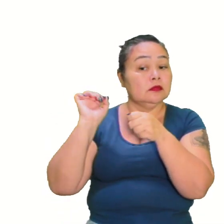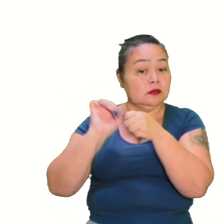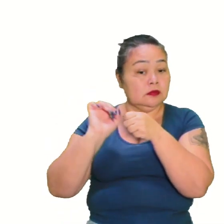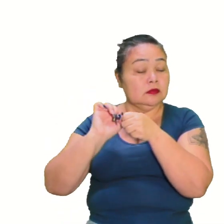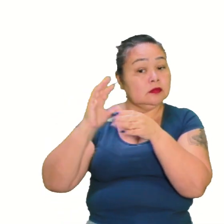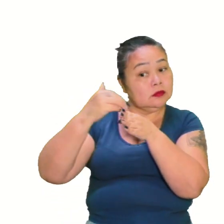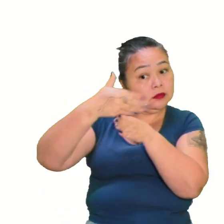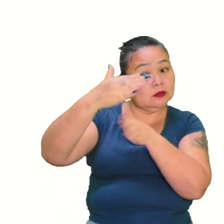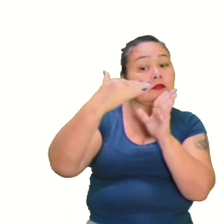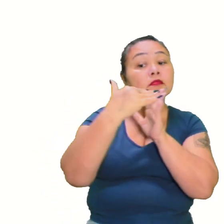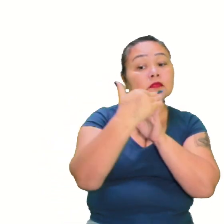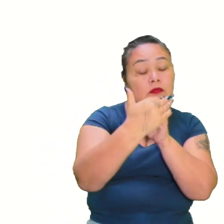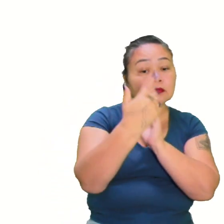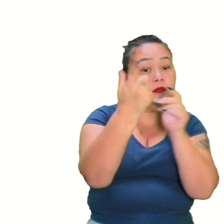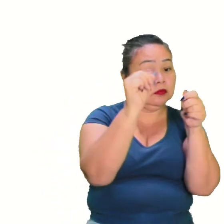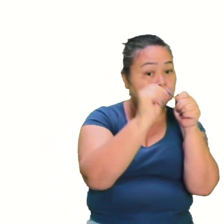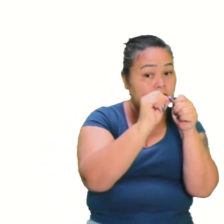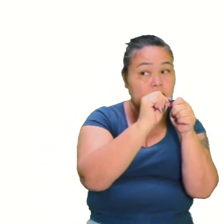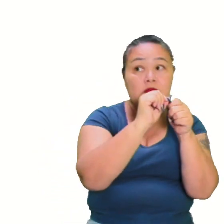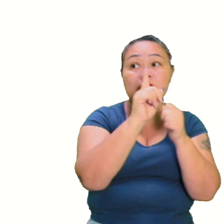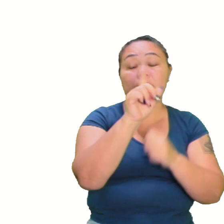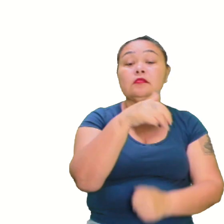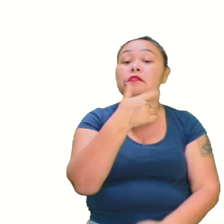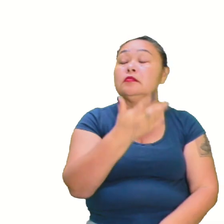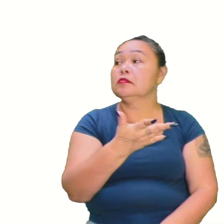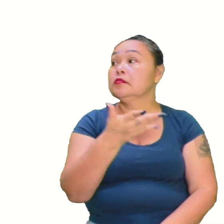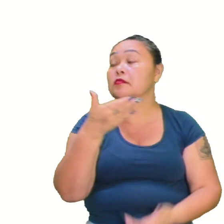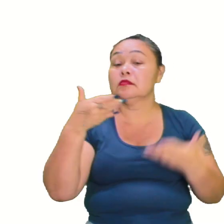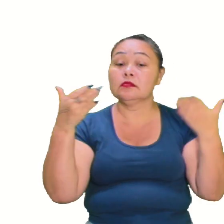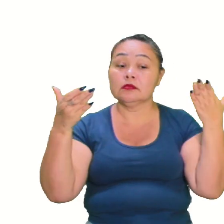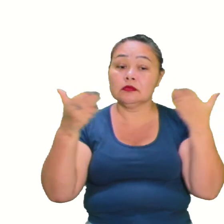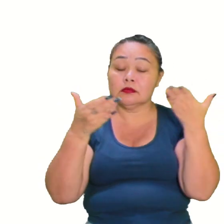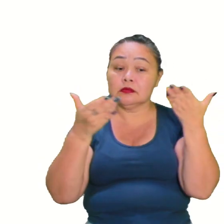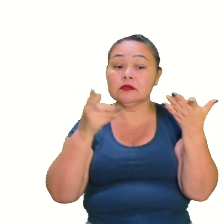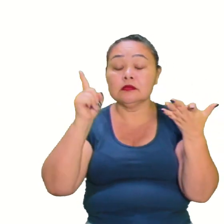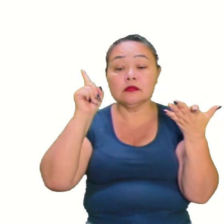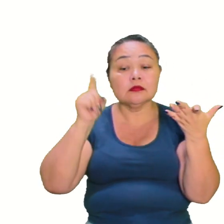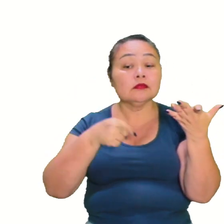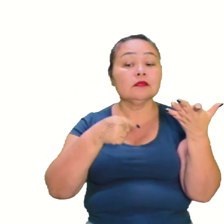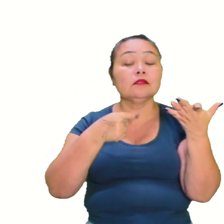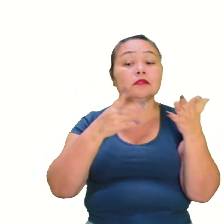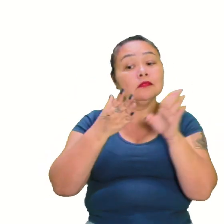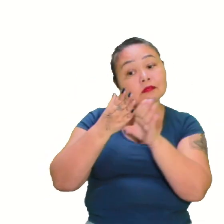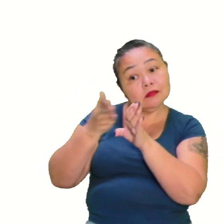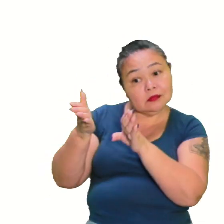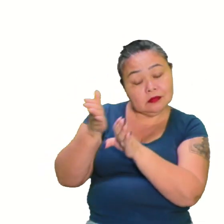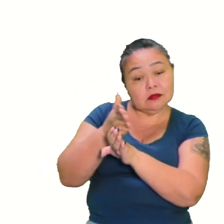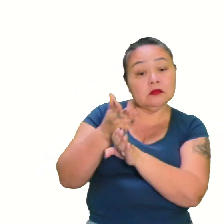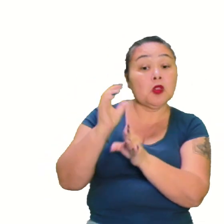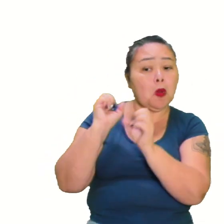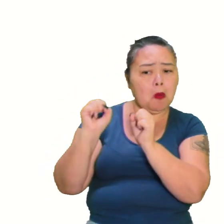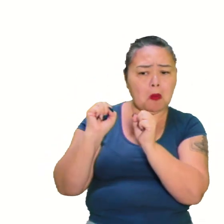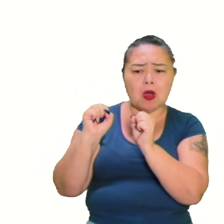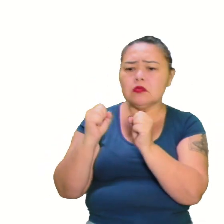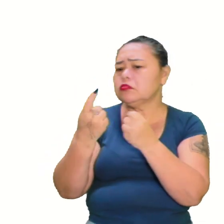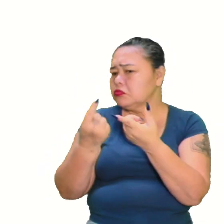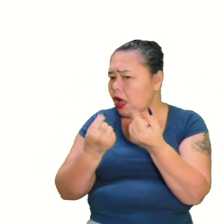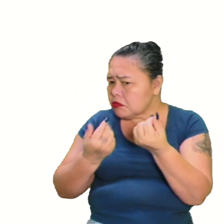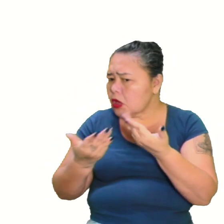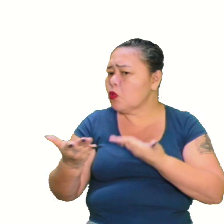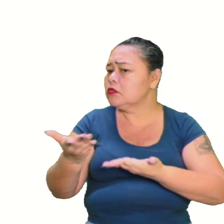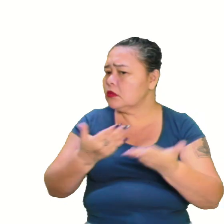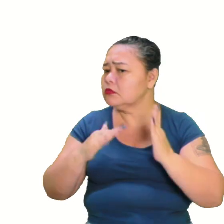fiz. O outro é do vizinho, o vizinho fez. Agora, nós temos construir um muro do outro lado. Eu posso negociar